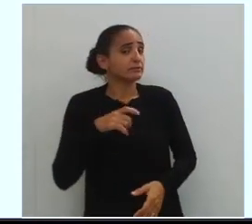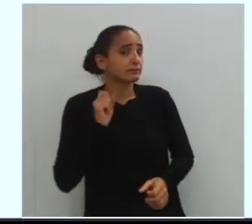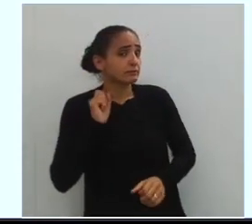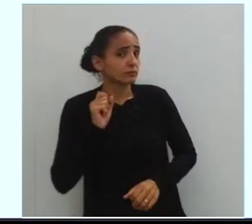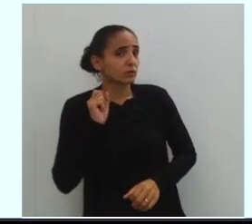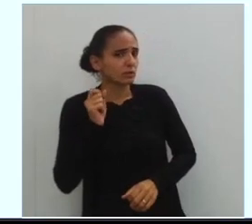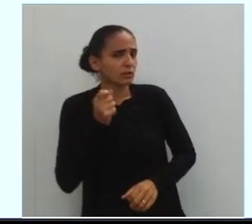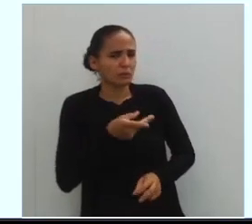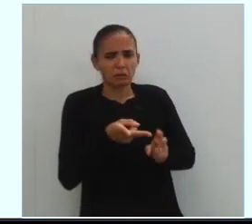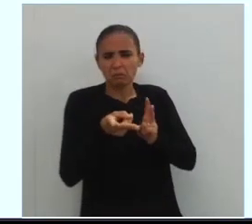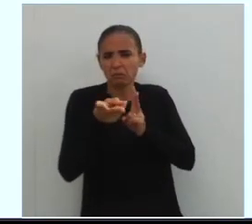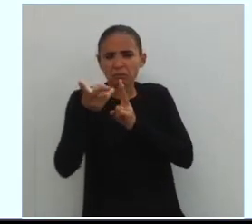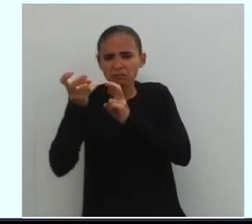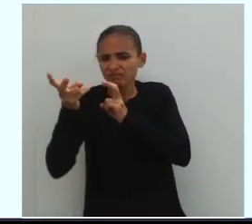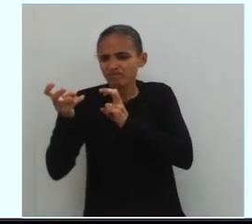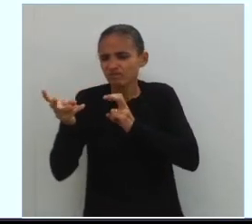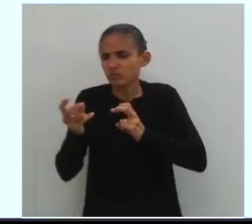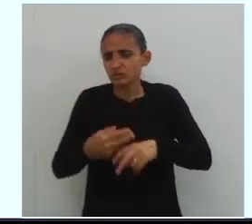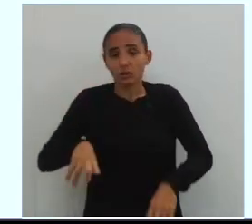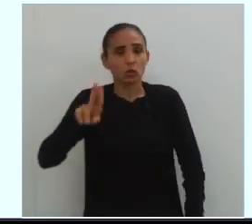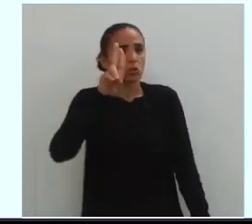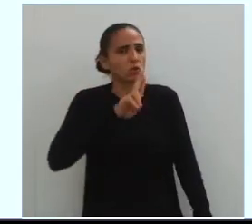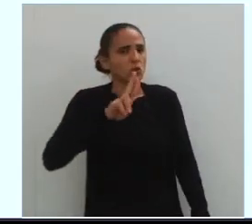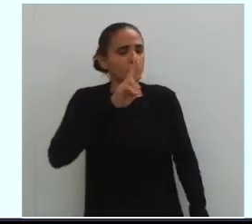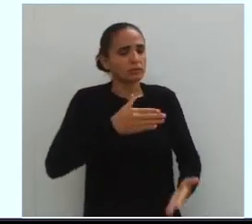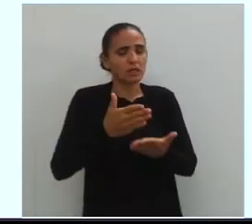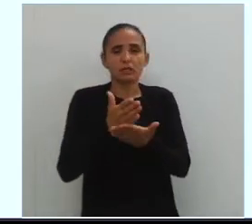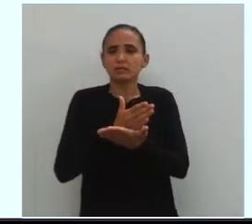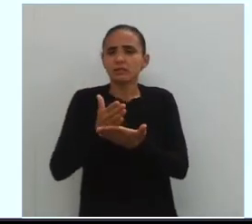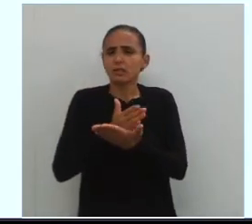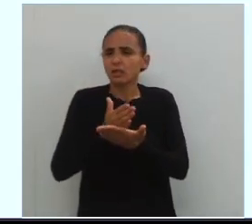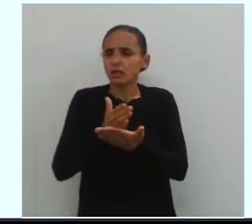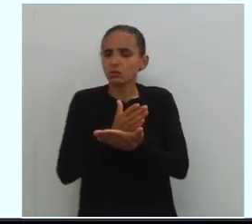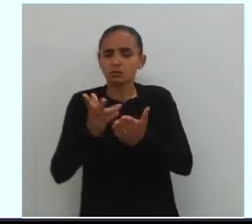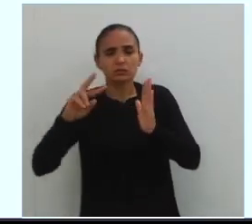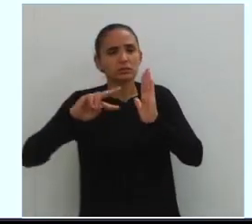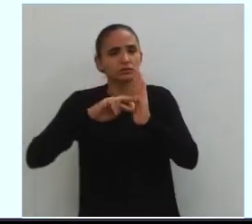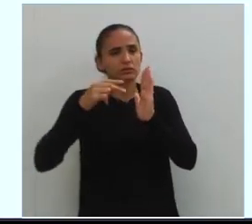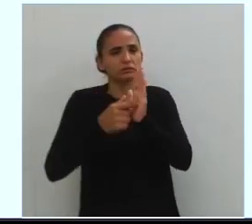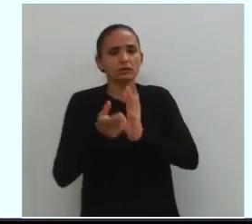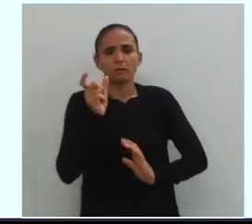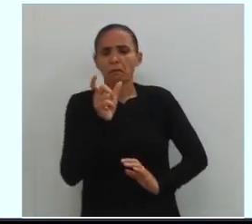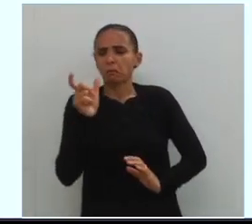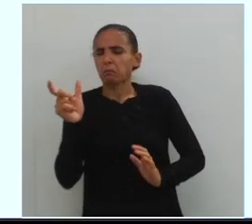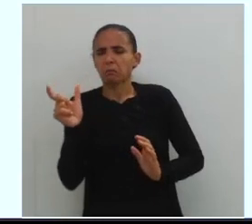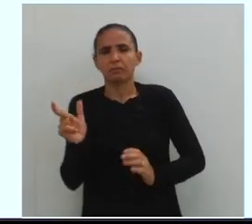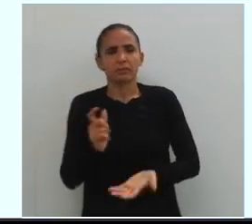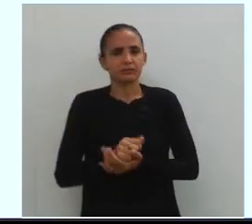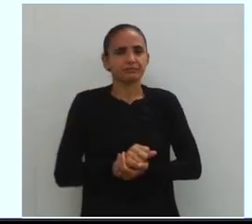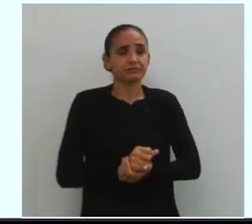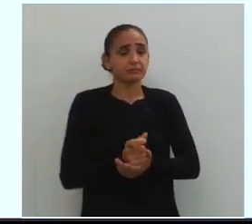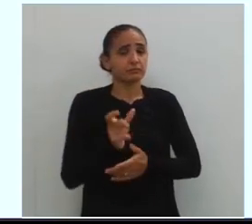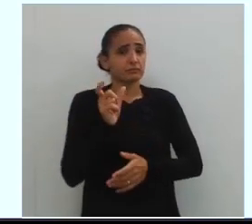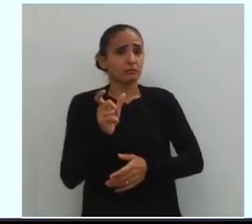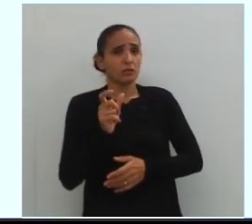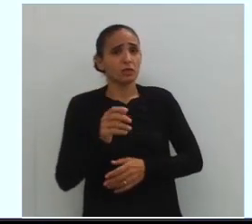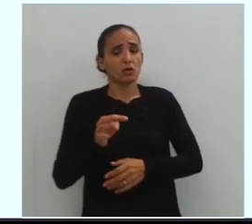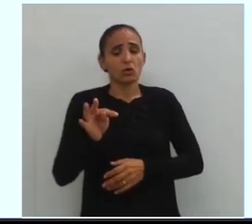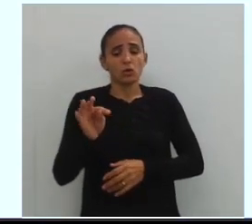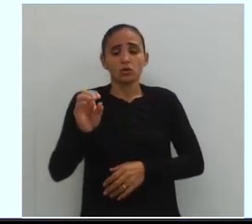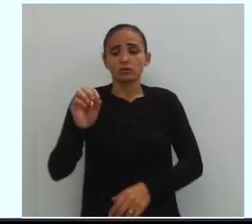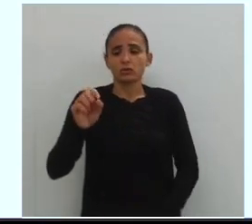grau aí de imprecisão na utilização de alguns termos que se referem a esses tipos de drogas. A